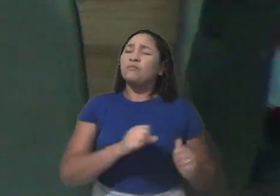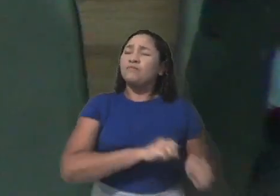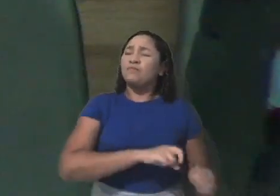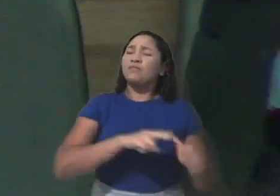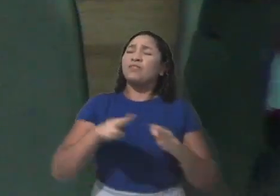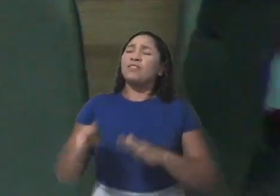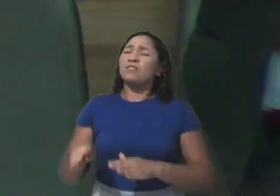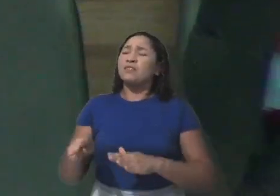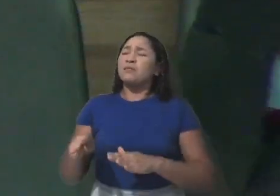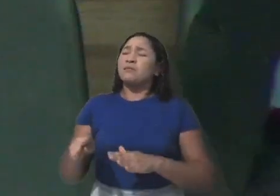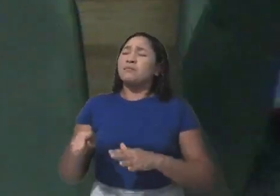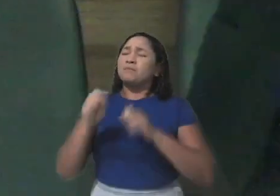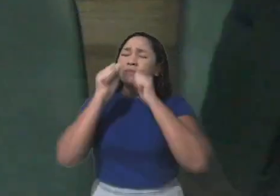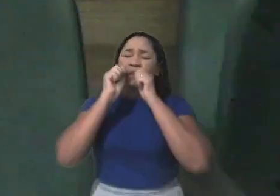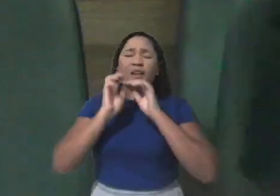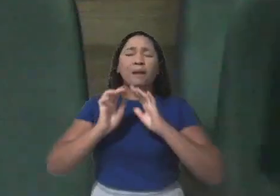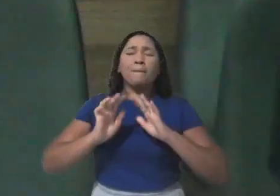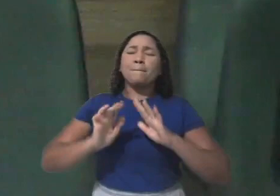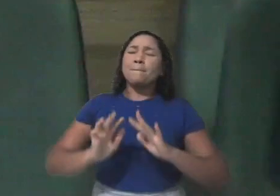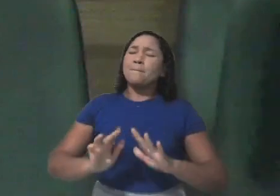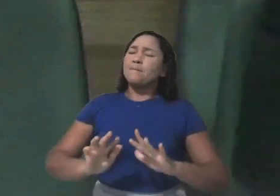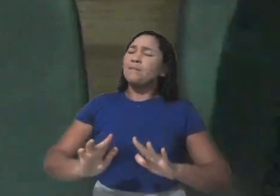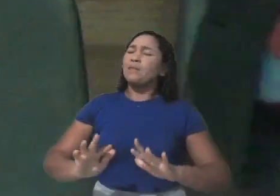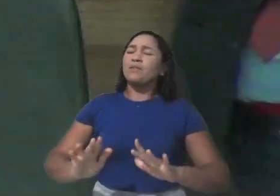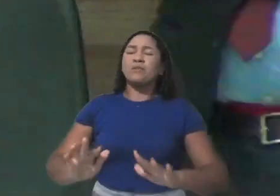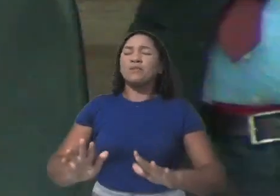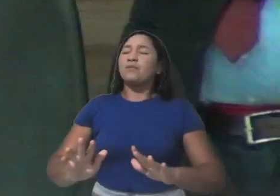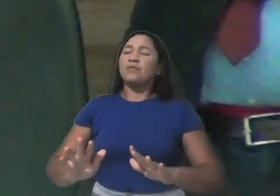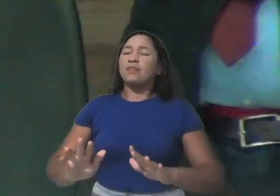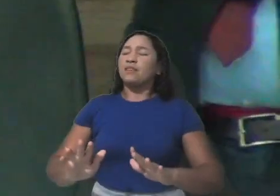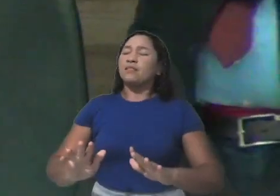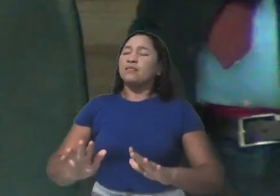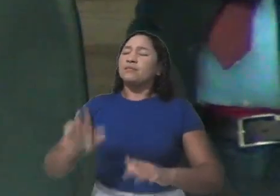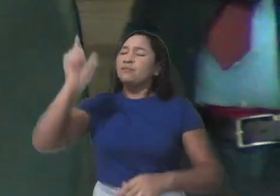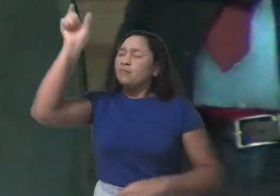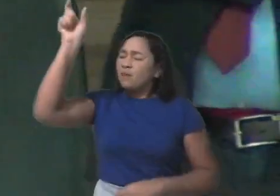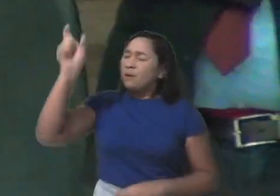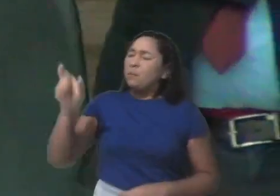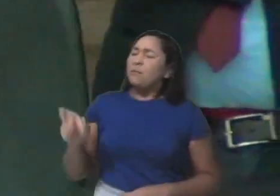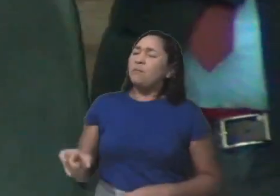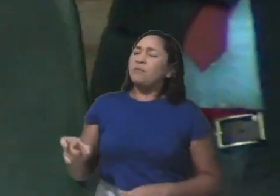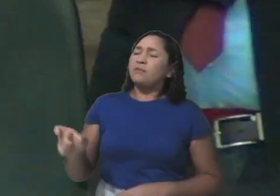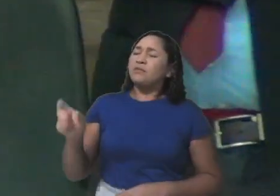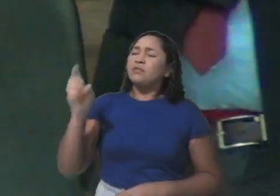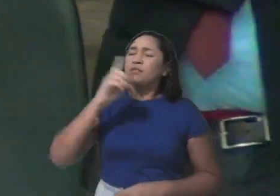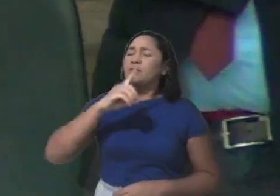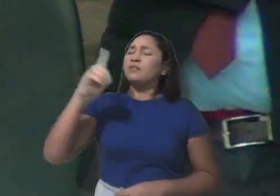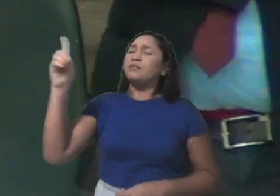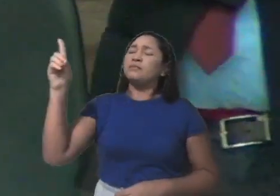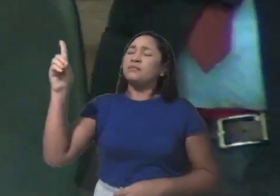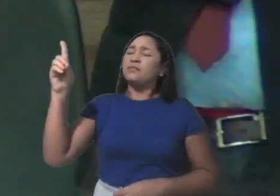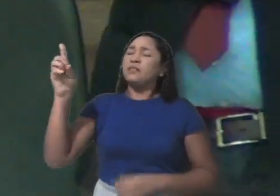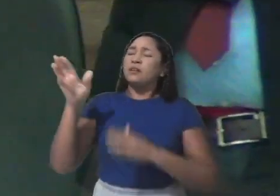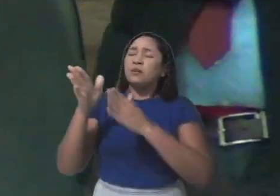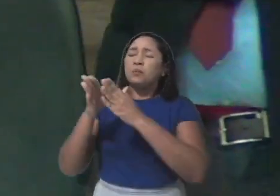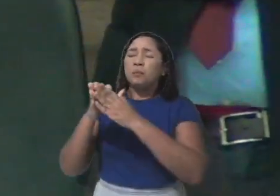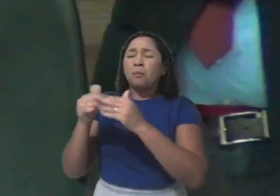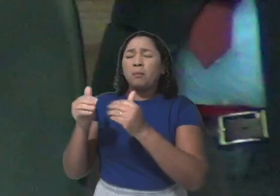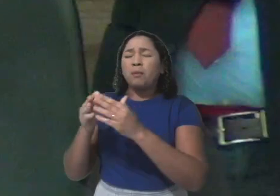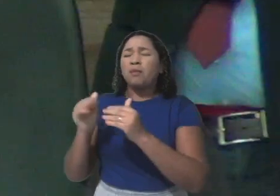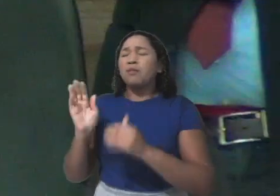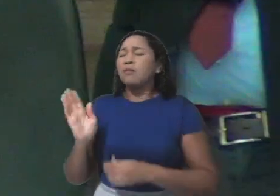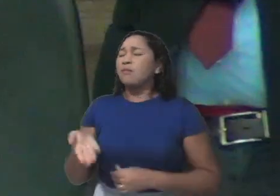reparador, debaixo da tua santa e preciosa presença. Ó Deus, é isto que nós aqui te pedimos